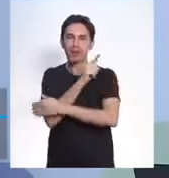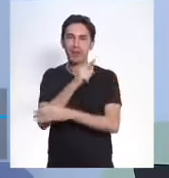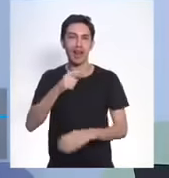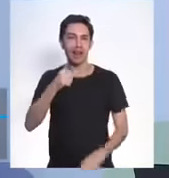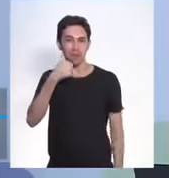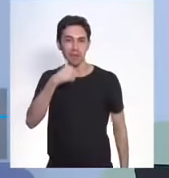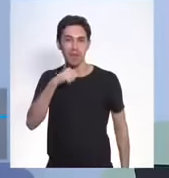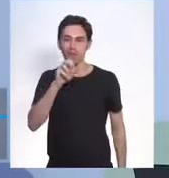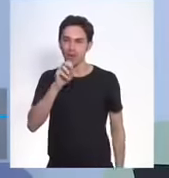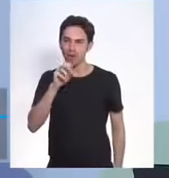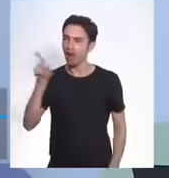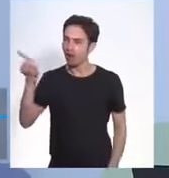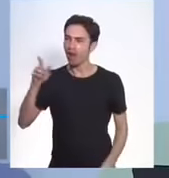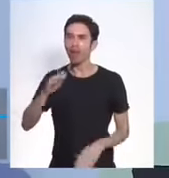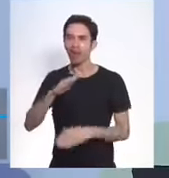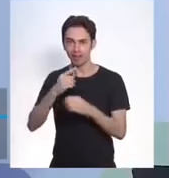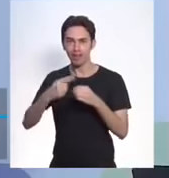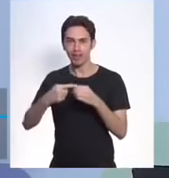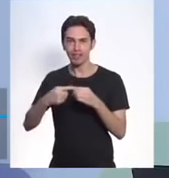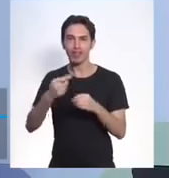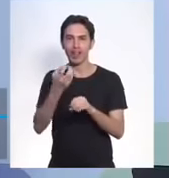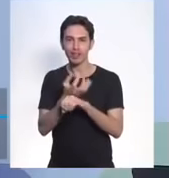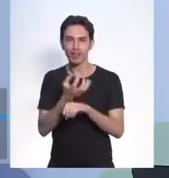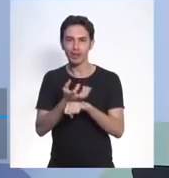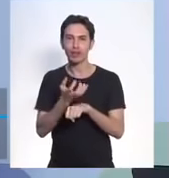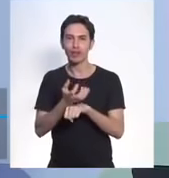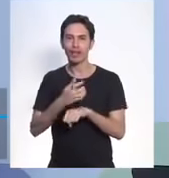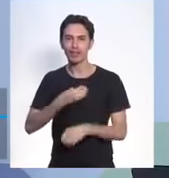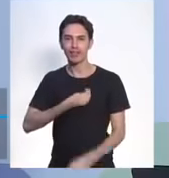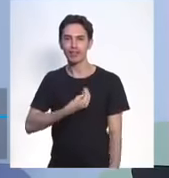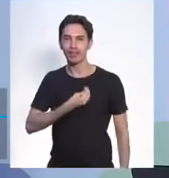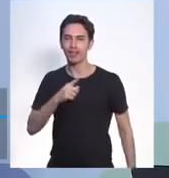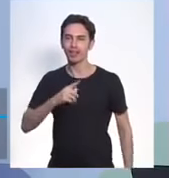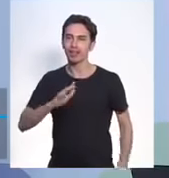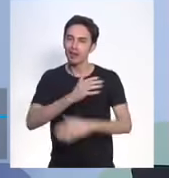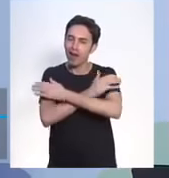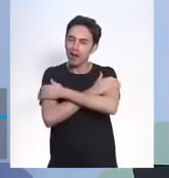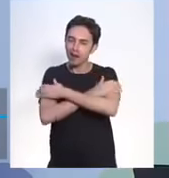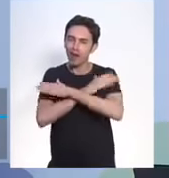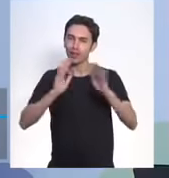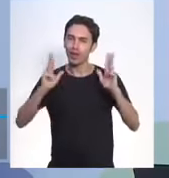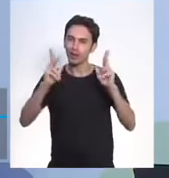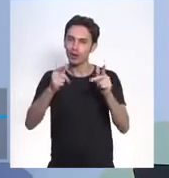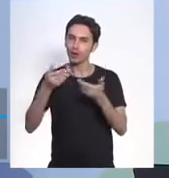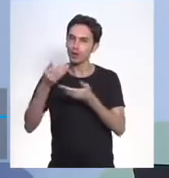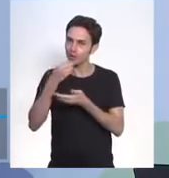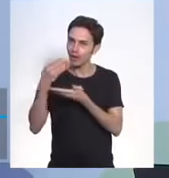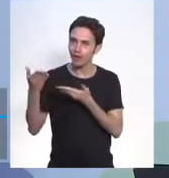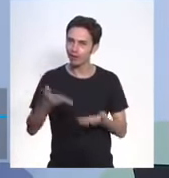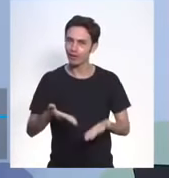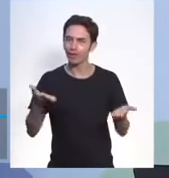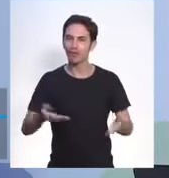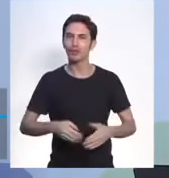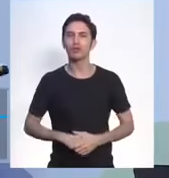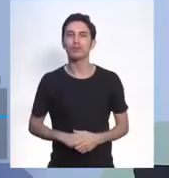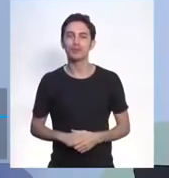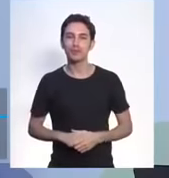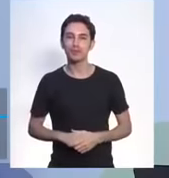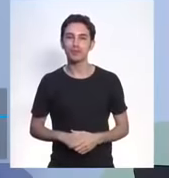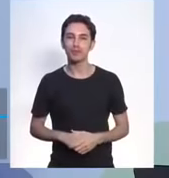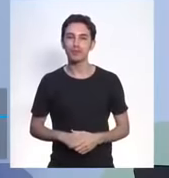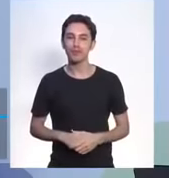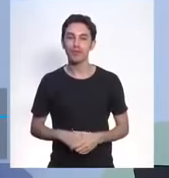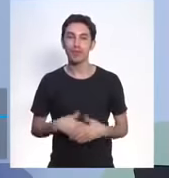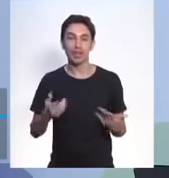ela é mora lá dá um abraço para todos aí sejam muito bem vindos a aula então para continuar né